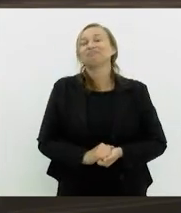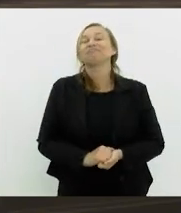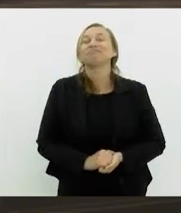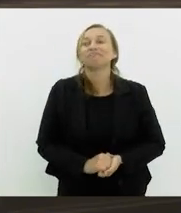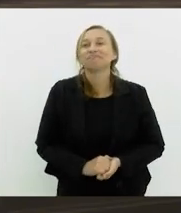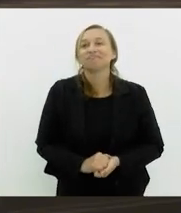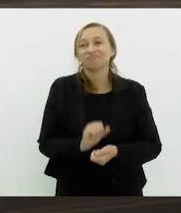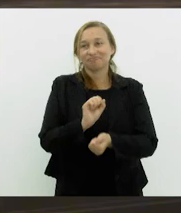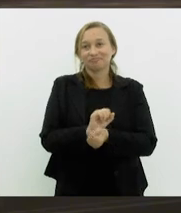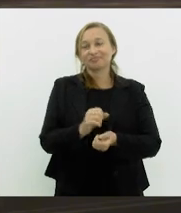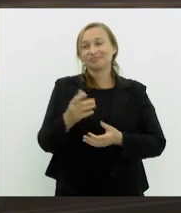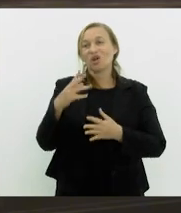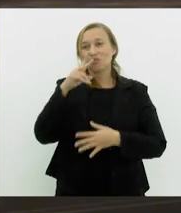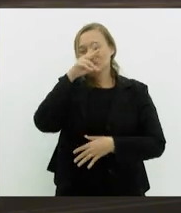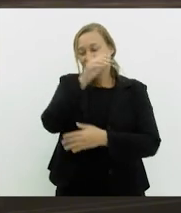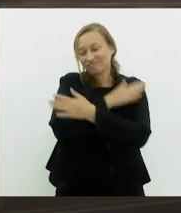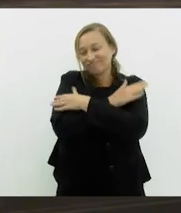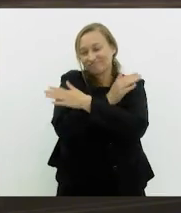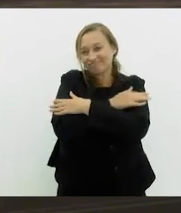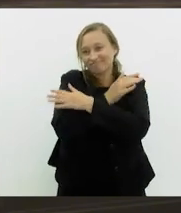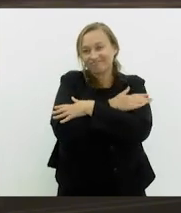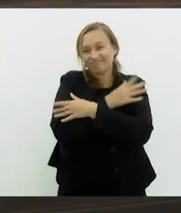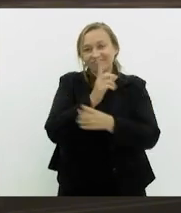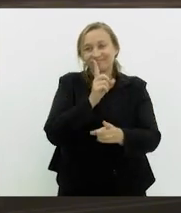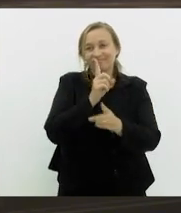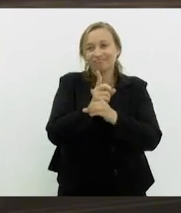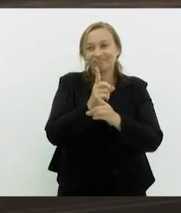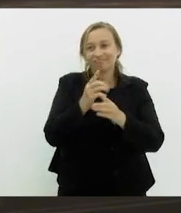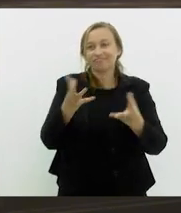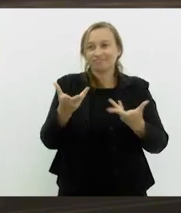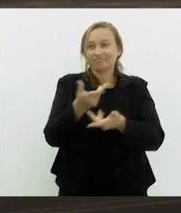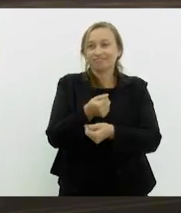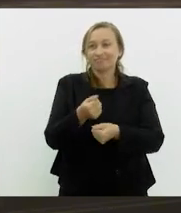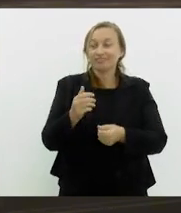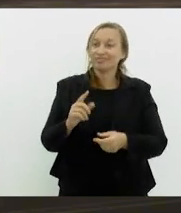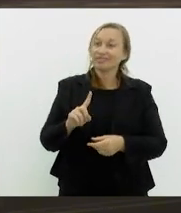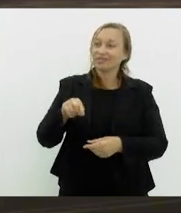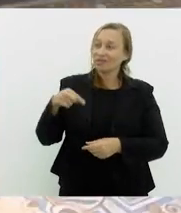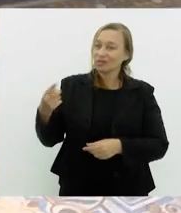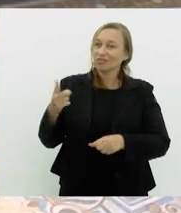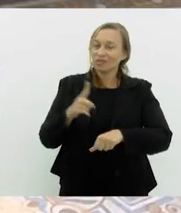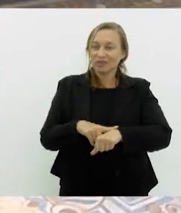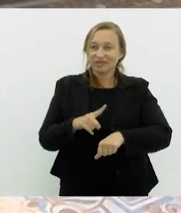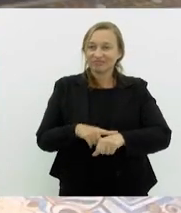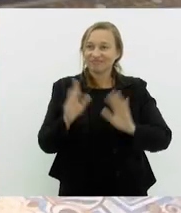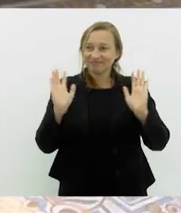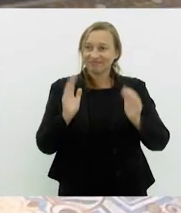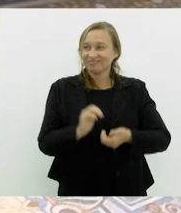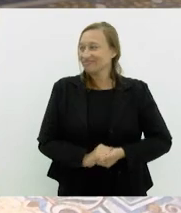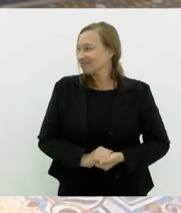esperavam. Um forte abraço e um excelente encontro. Até uma próxima.